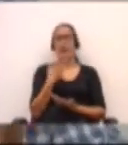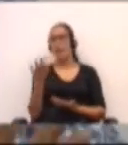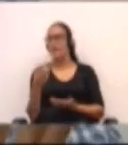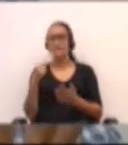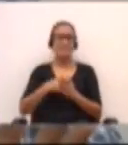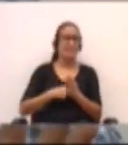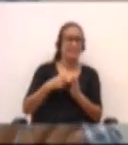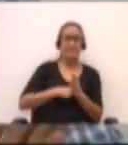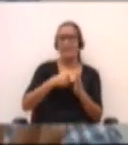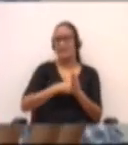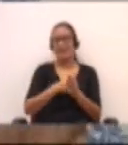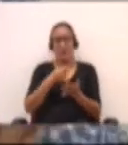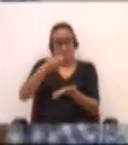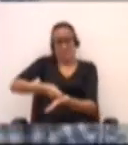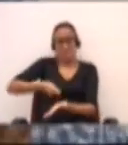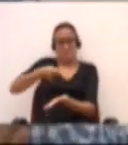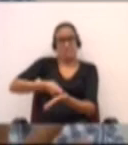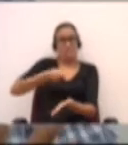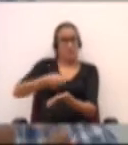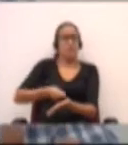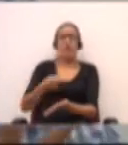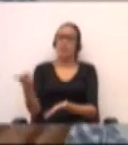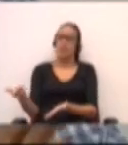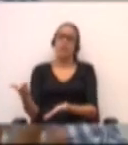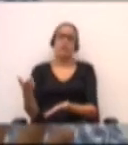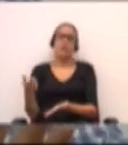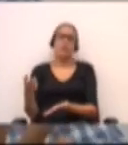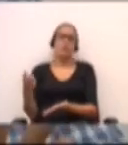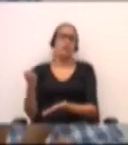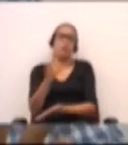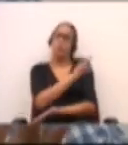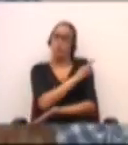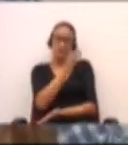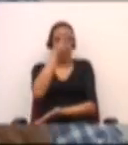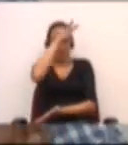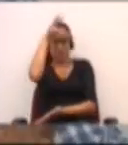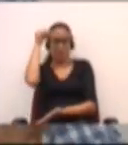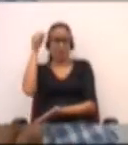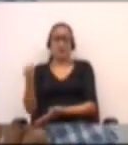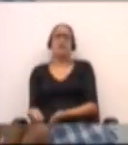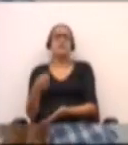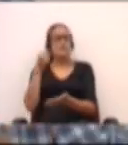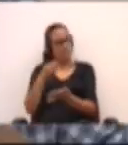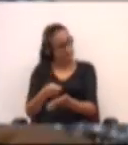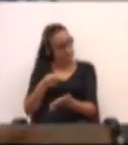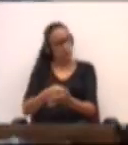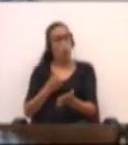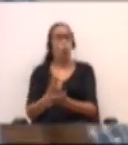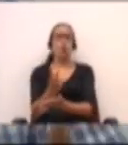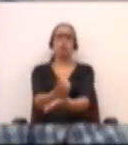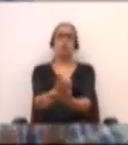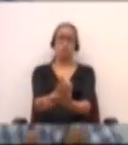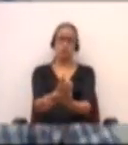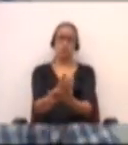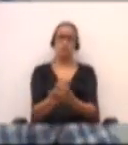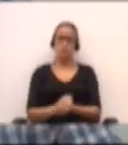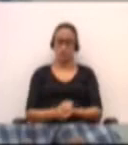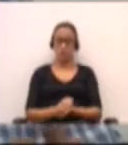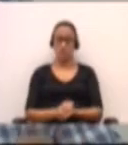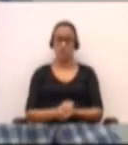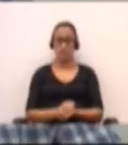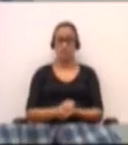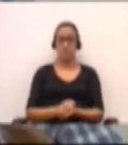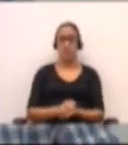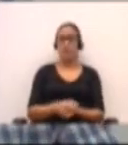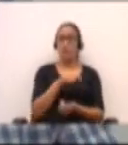querendo obrigar com que o município fique, né, com os PAs 24 horas. 24 horas vai ser normal, nada vai